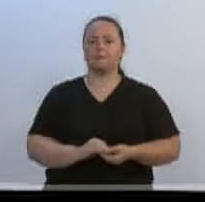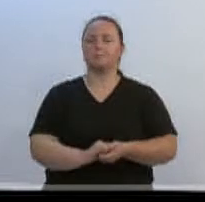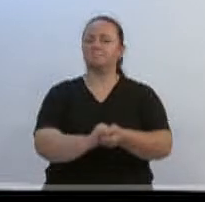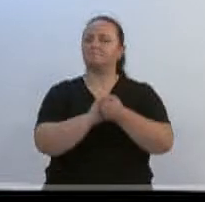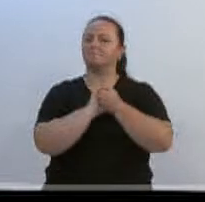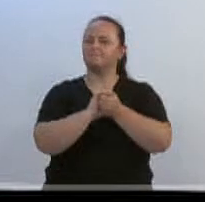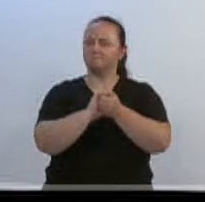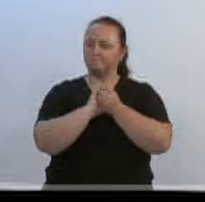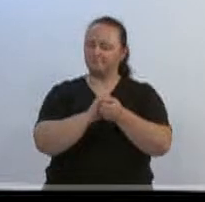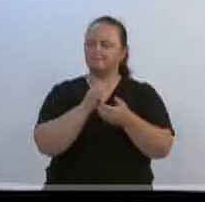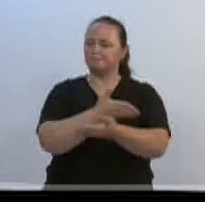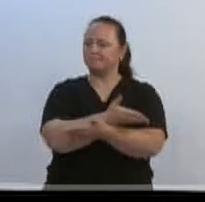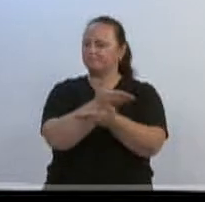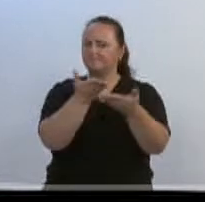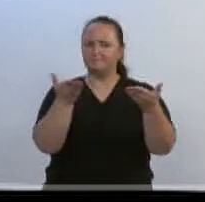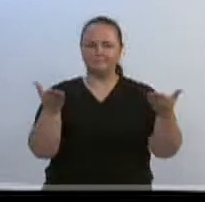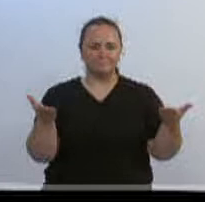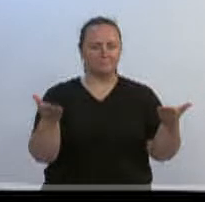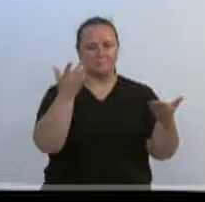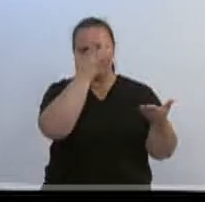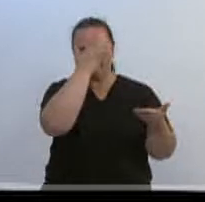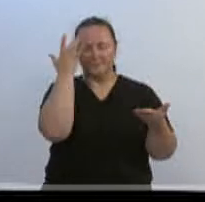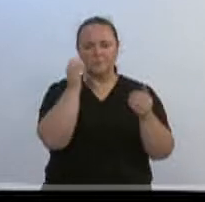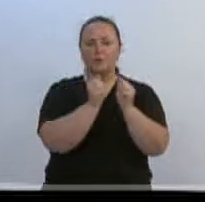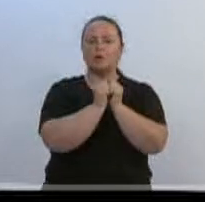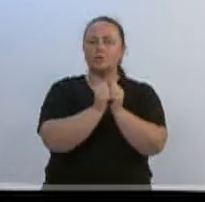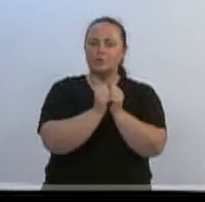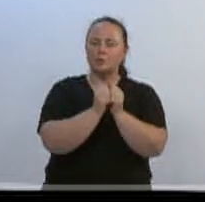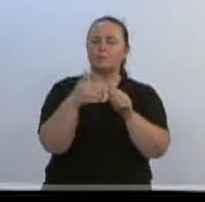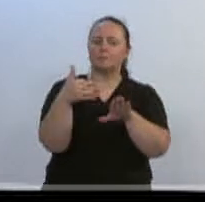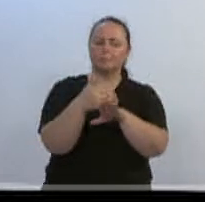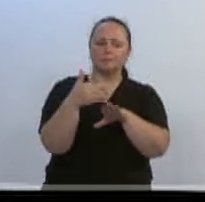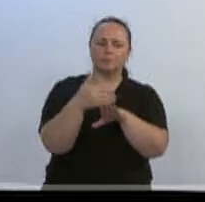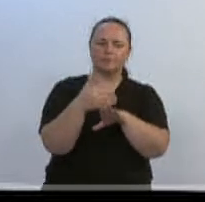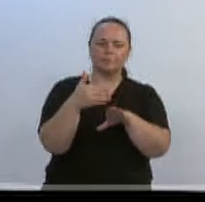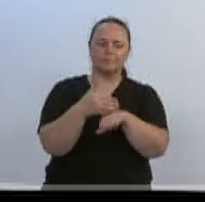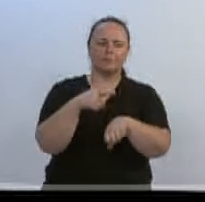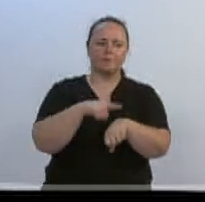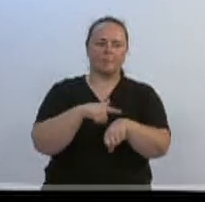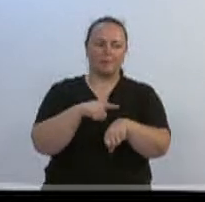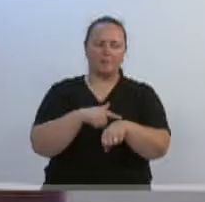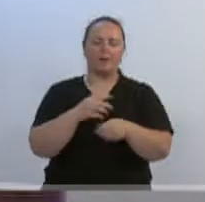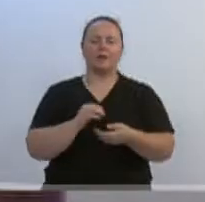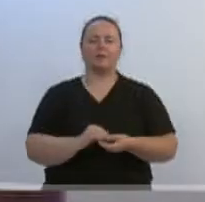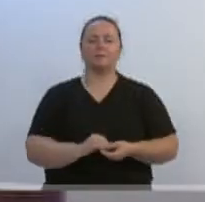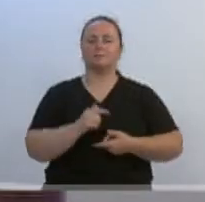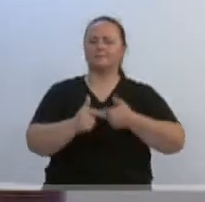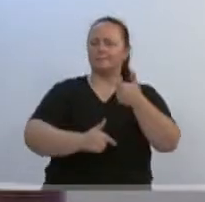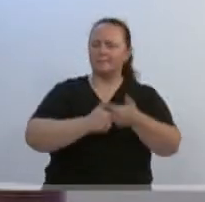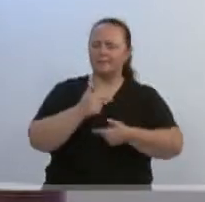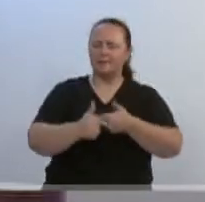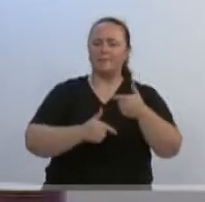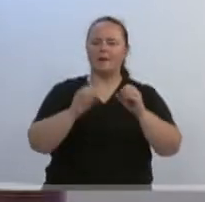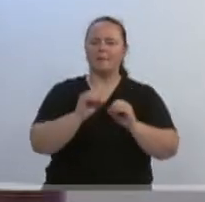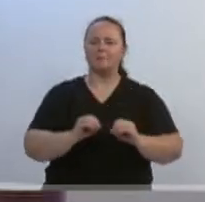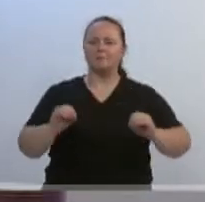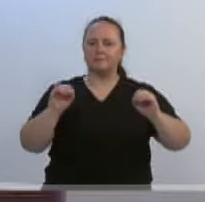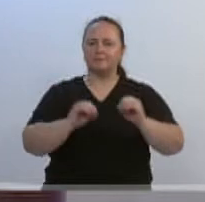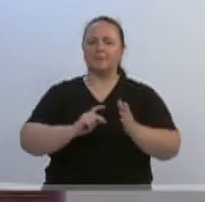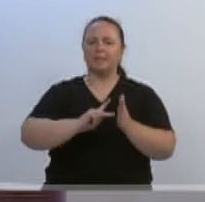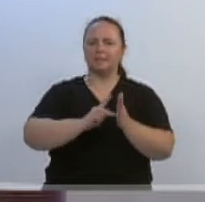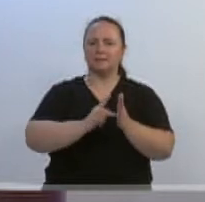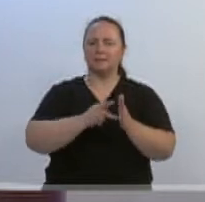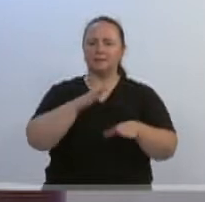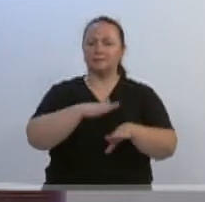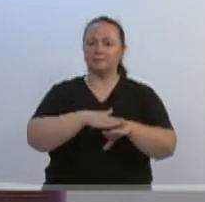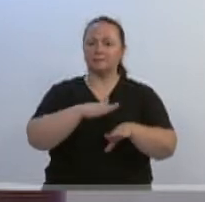a todos os que participam deste grande é trabalho que é o sindicato realiza